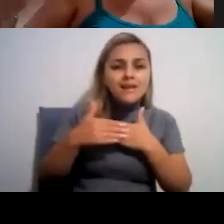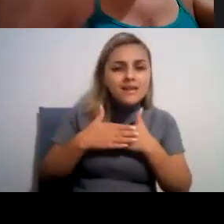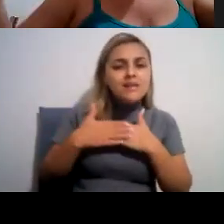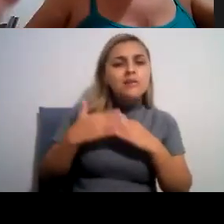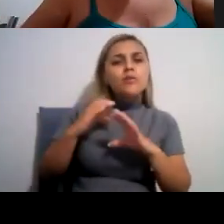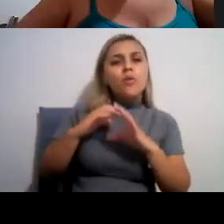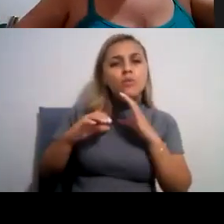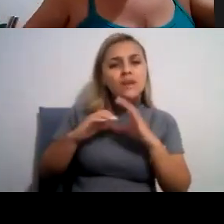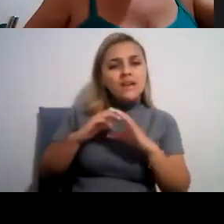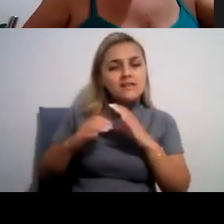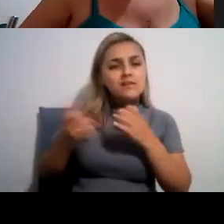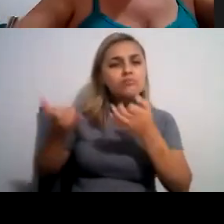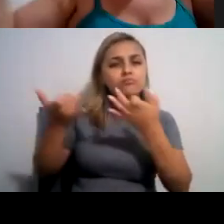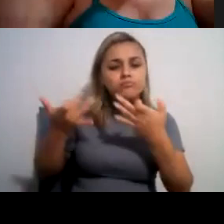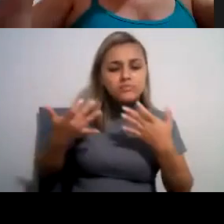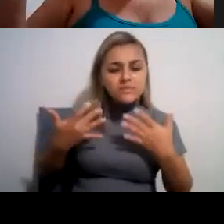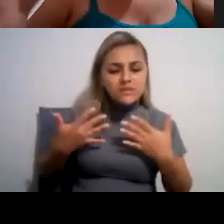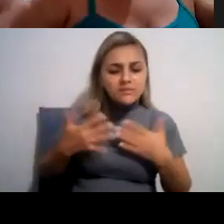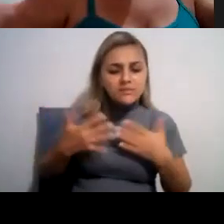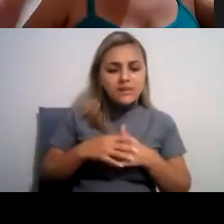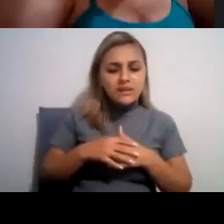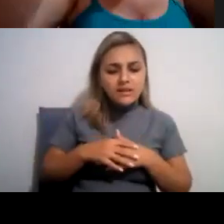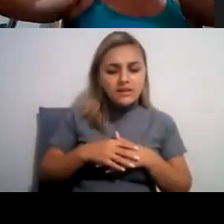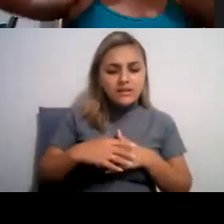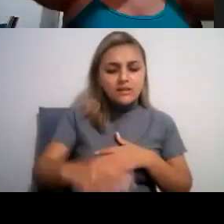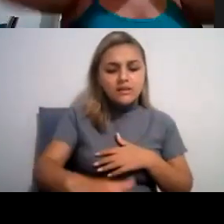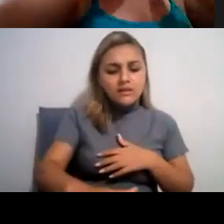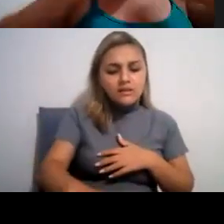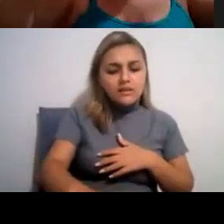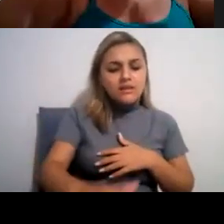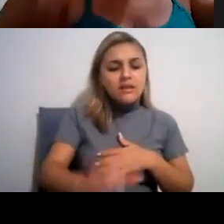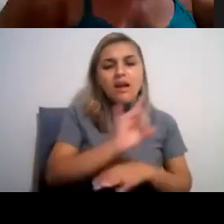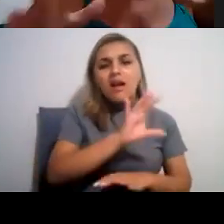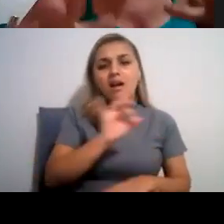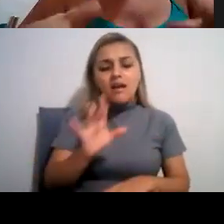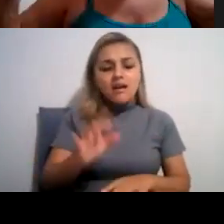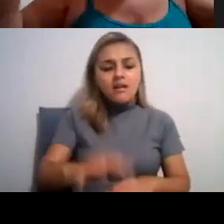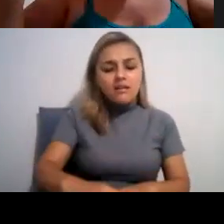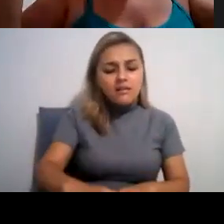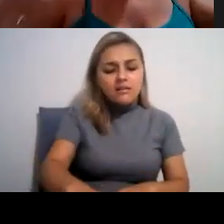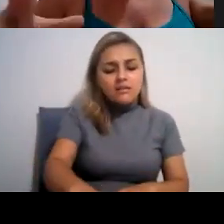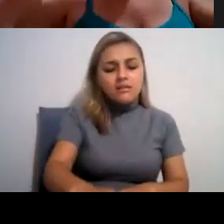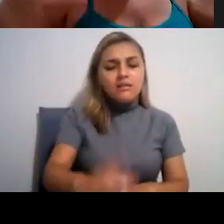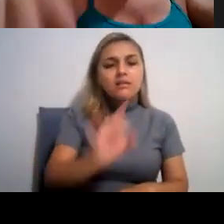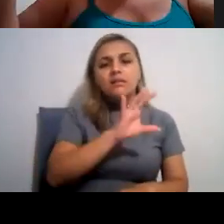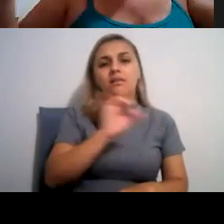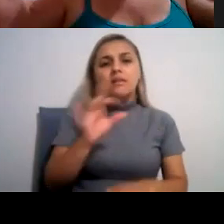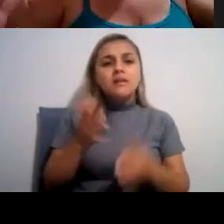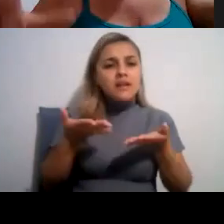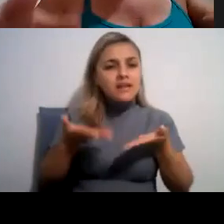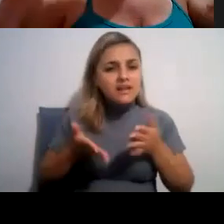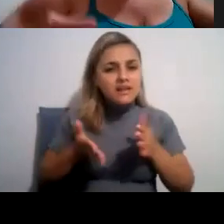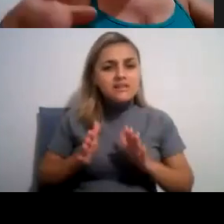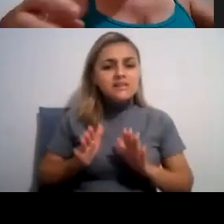que cada criança é uma criança, que cada serzinho que está nascendo, ele é é uma nova pessoa, e